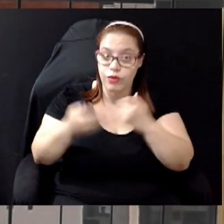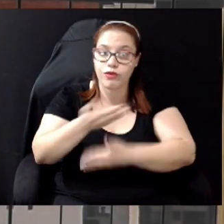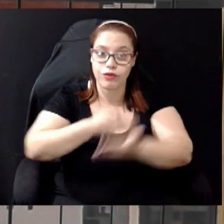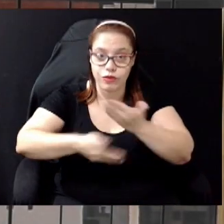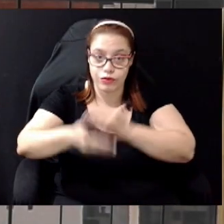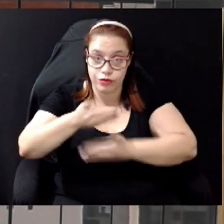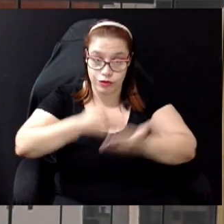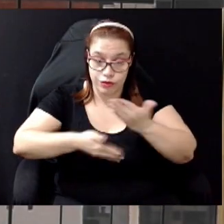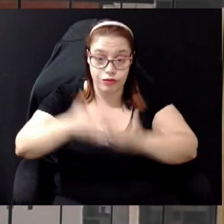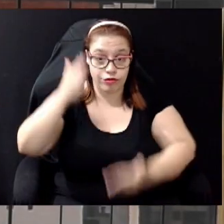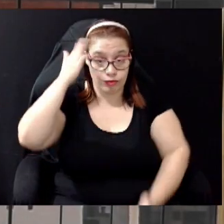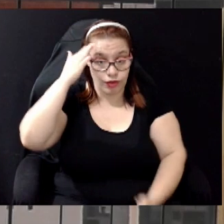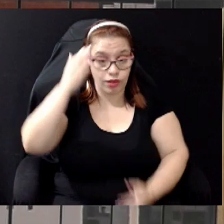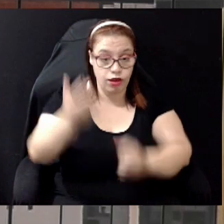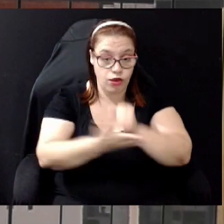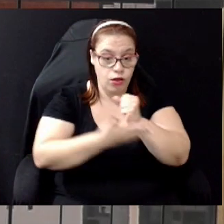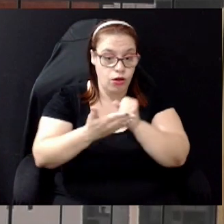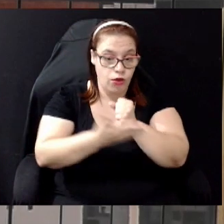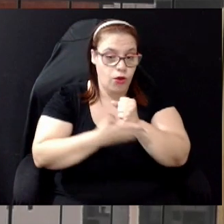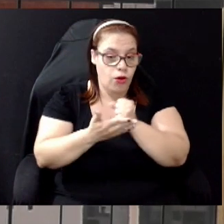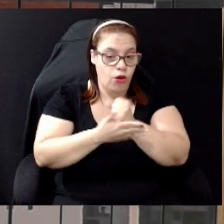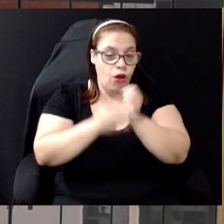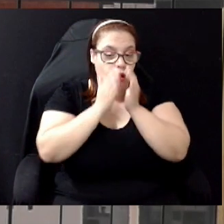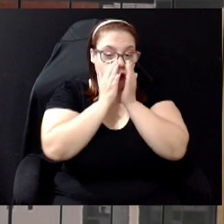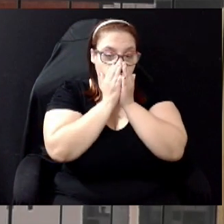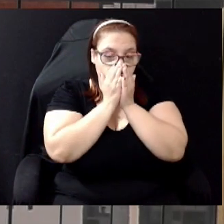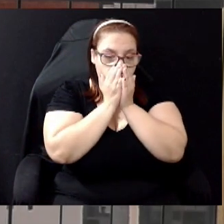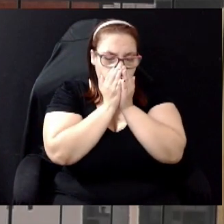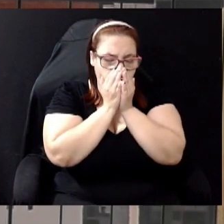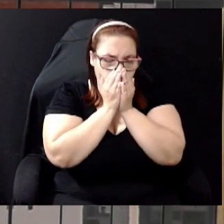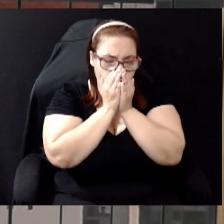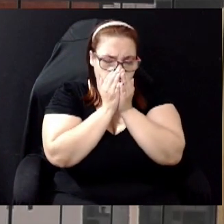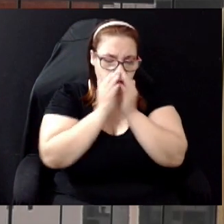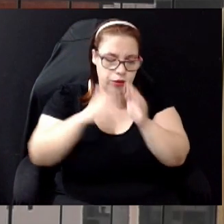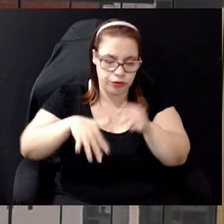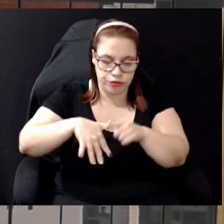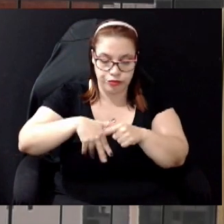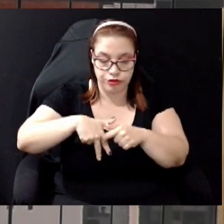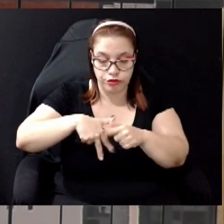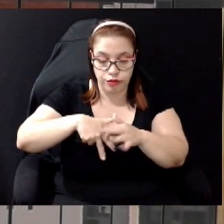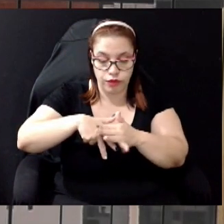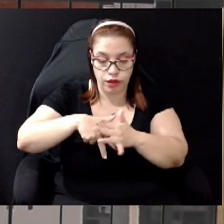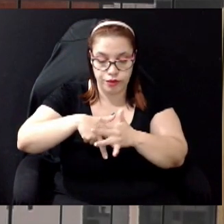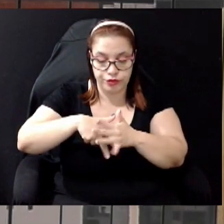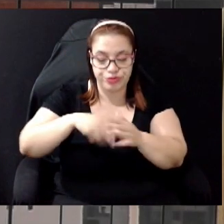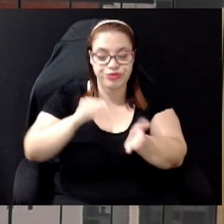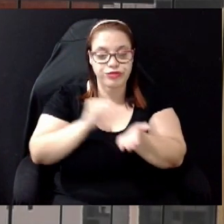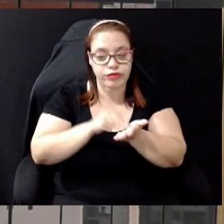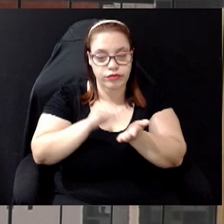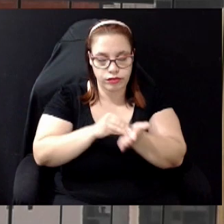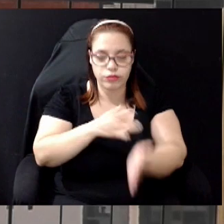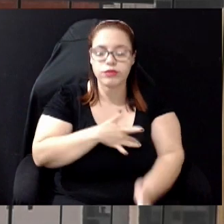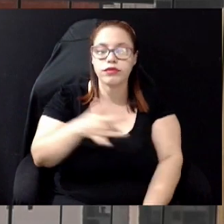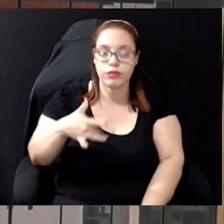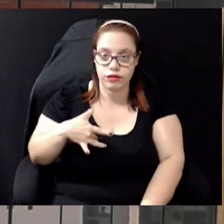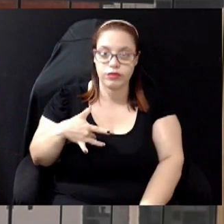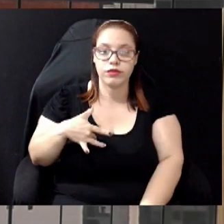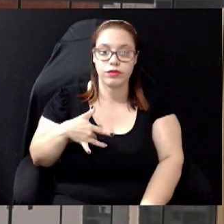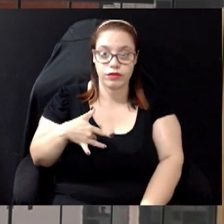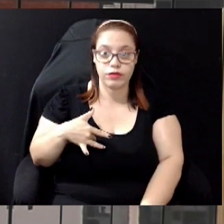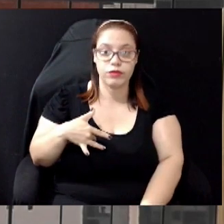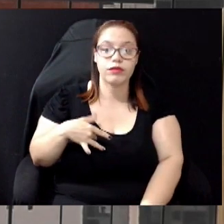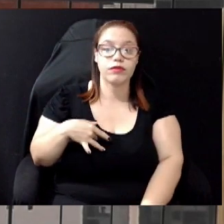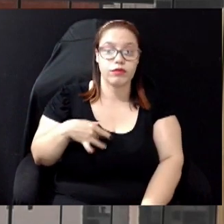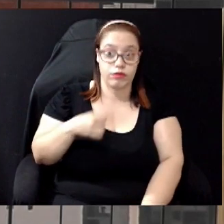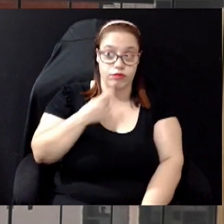precisa compartilhar, né, que a gente sabe que o saneamento básico é uma das causas de doenças e de falta de saúde em todo o mundo,